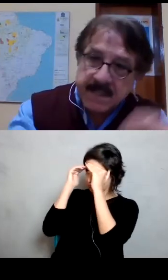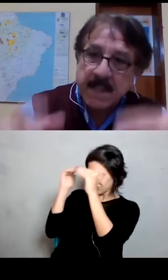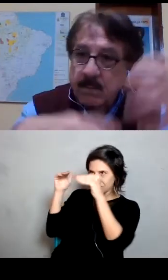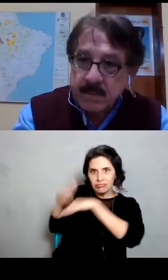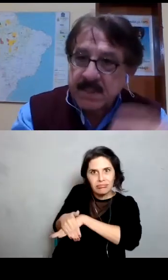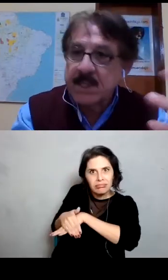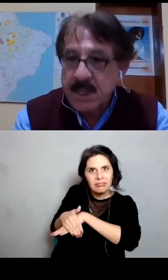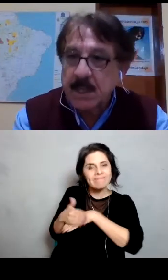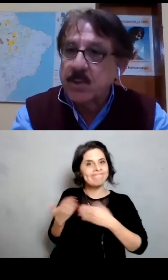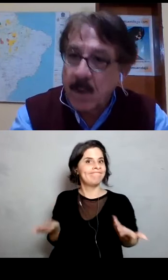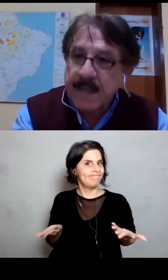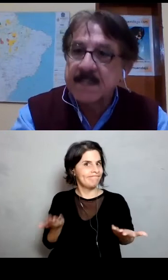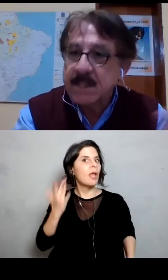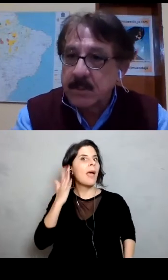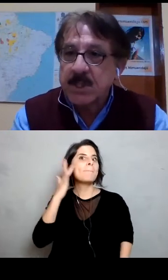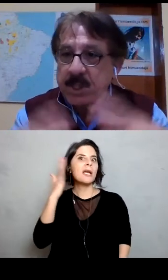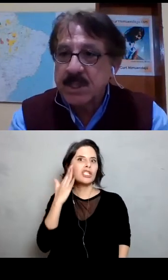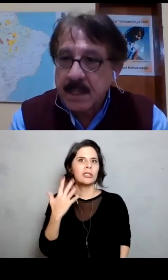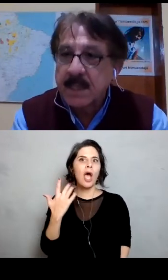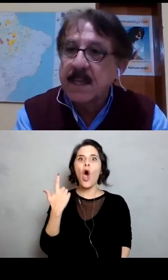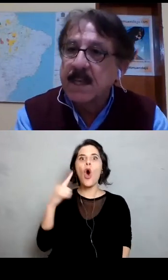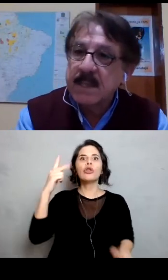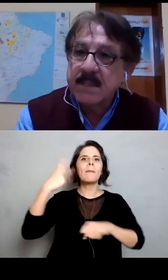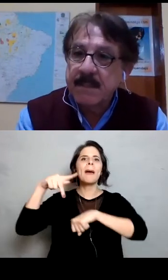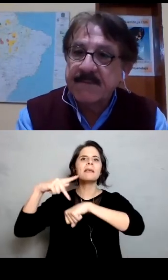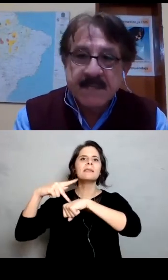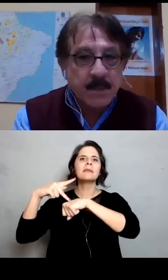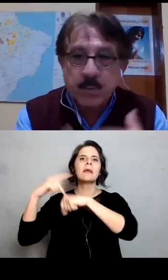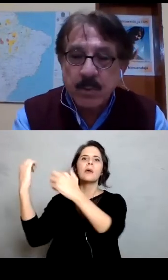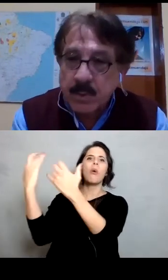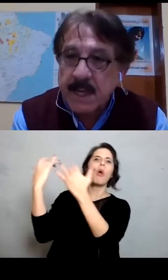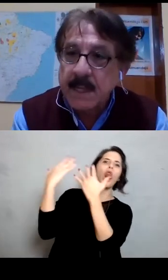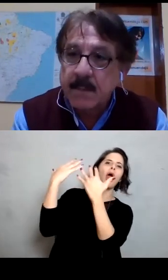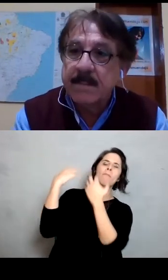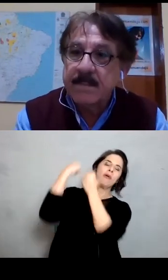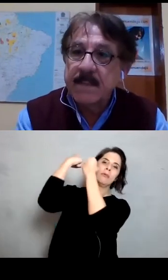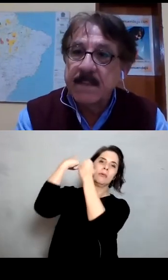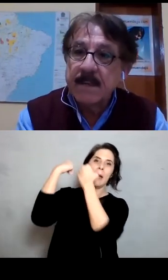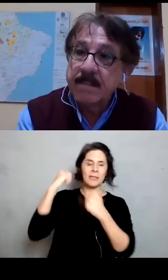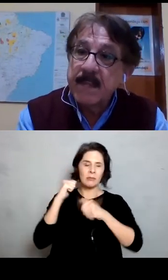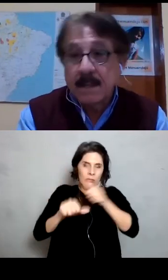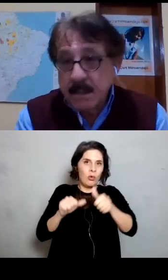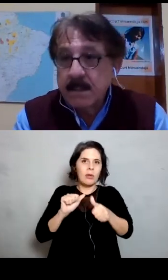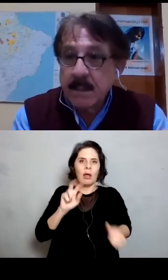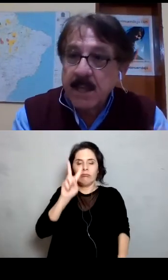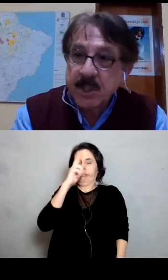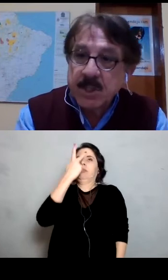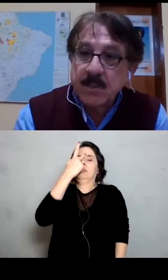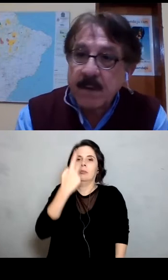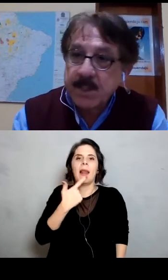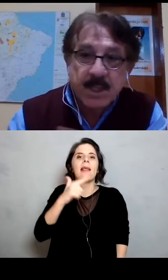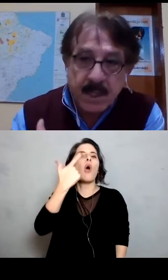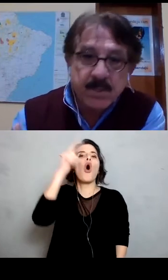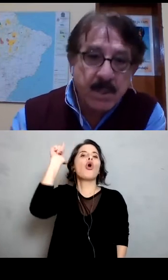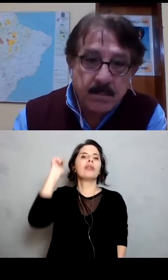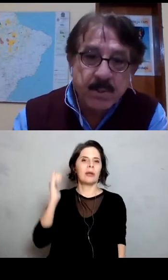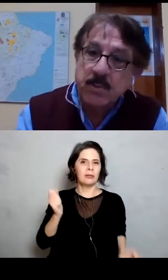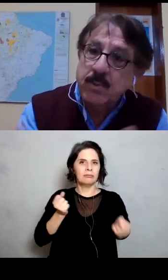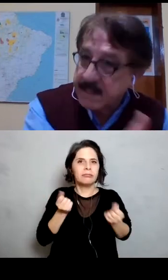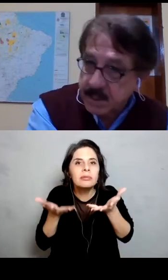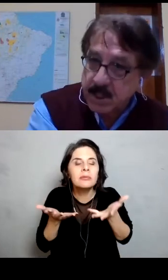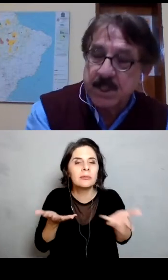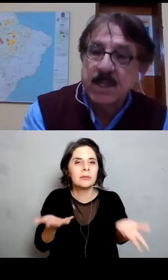citar o Albert Memmi, Retrato de um Colonizado precedido do Retrato do Colonizador. Ele diz isso, o branco não se